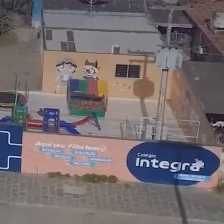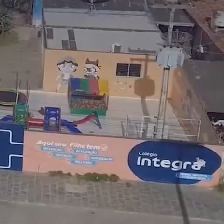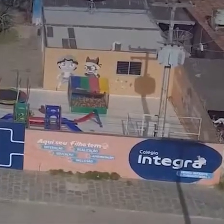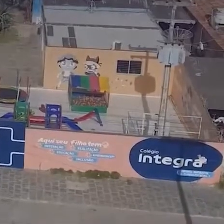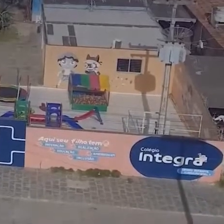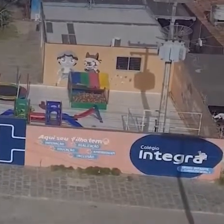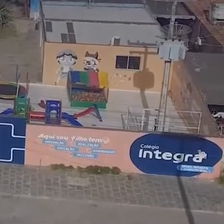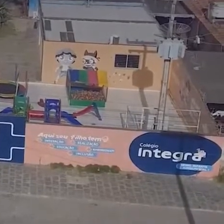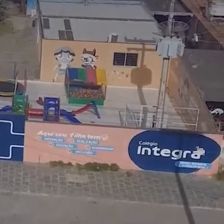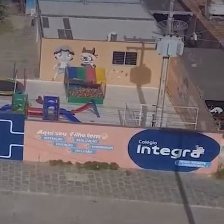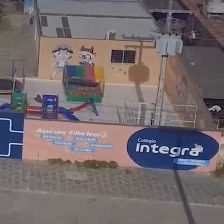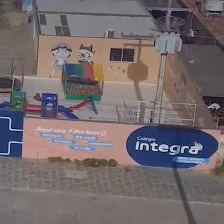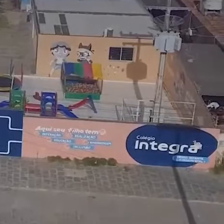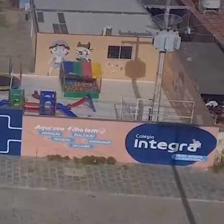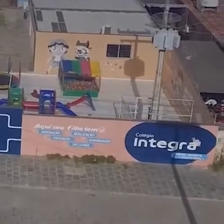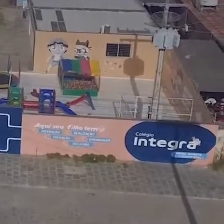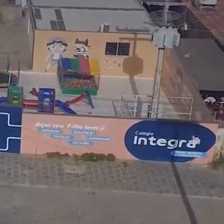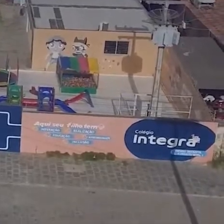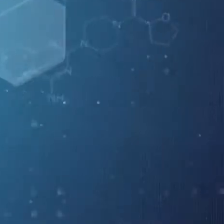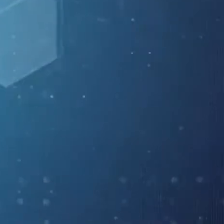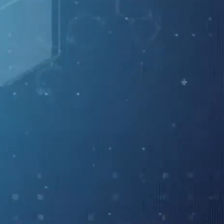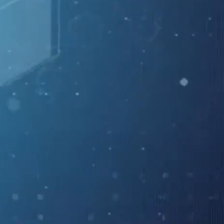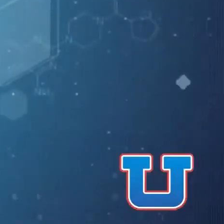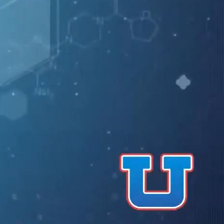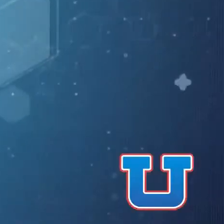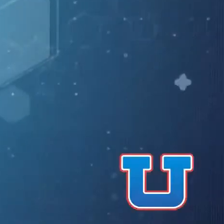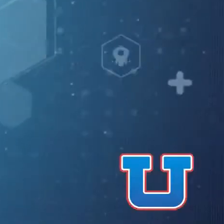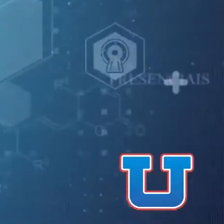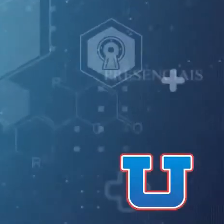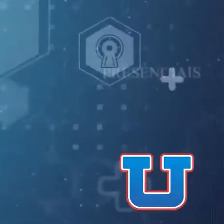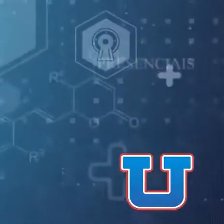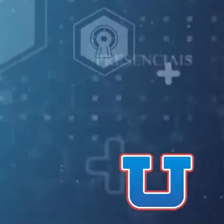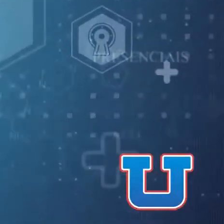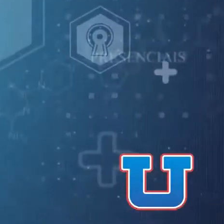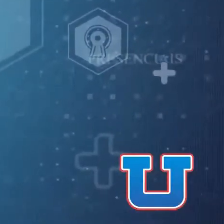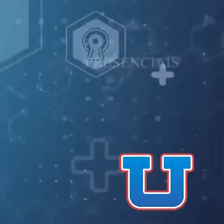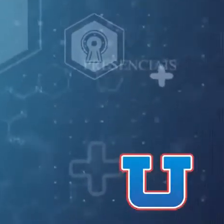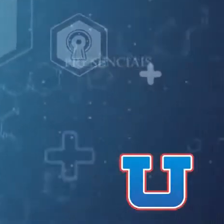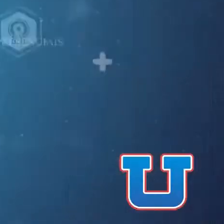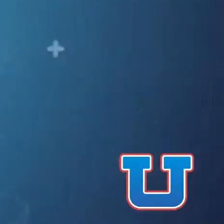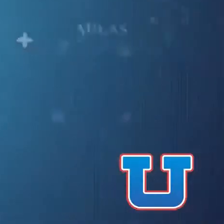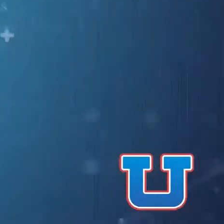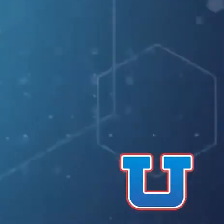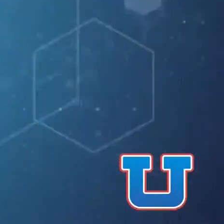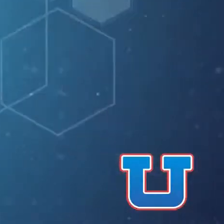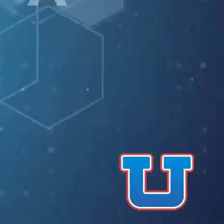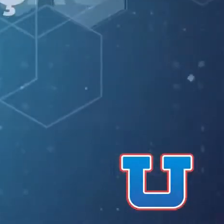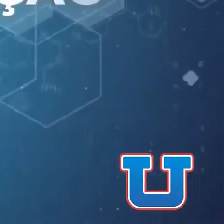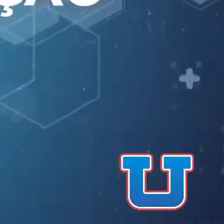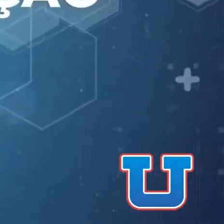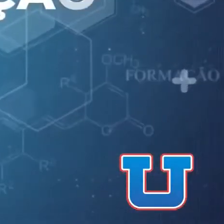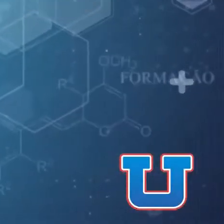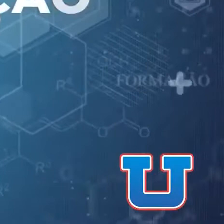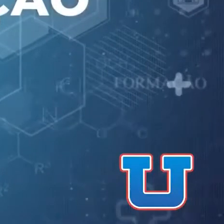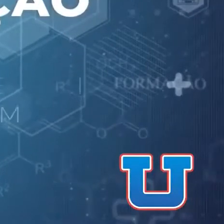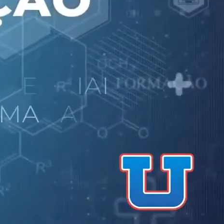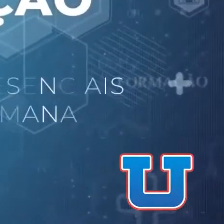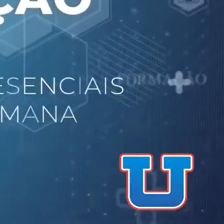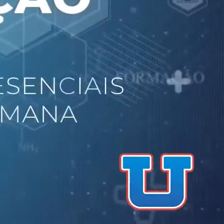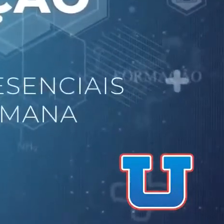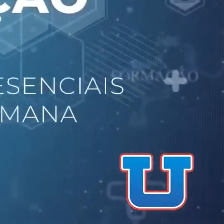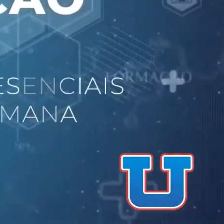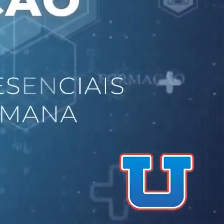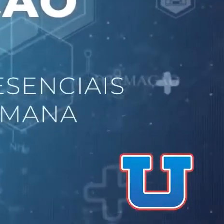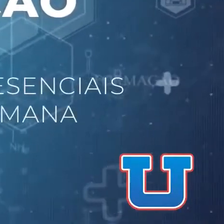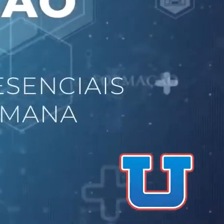A Unopar, que é líder em educação à distância, lança os primeiros cursos semipresenciais na área de saúde da região. Cursos de enfermagem e